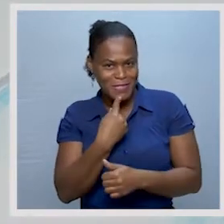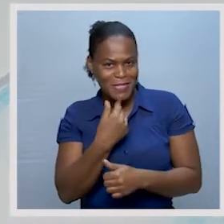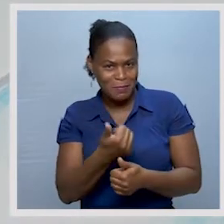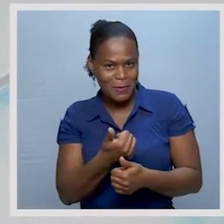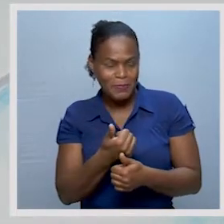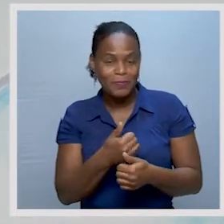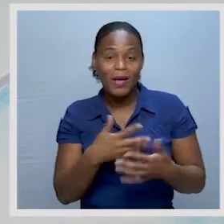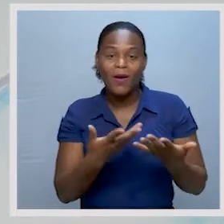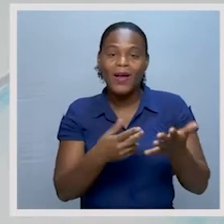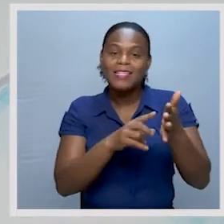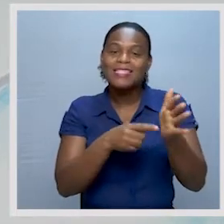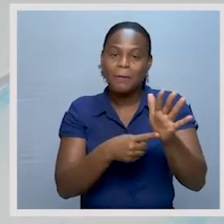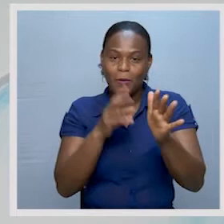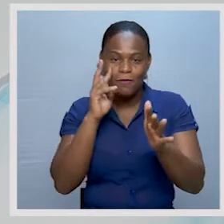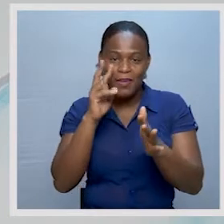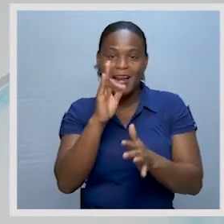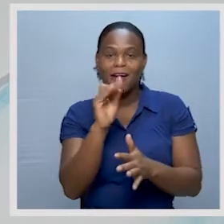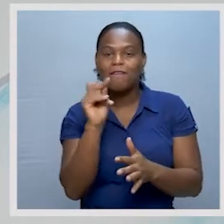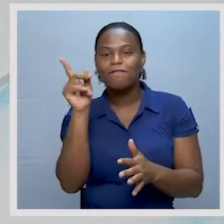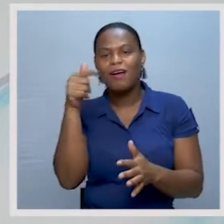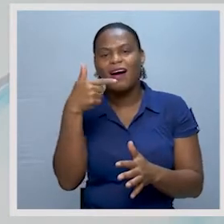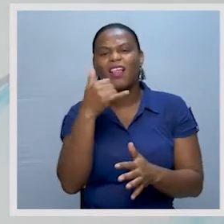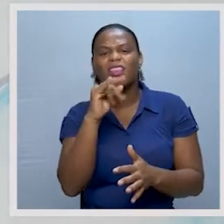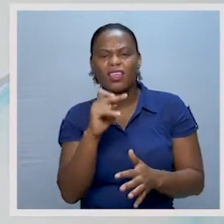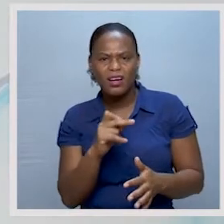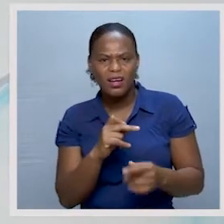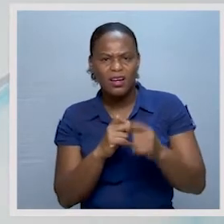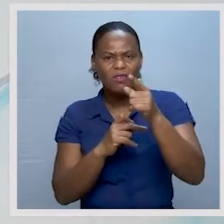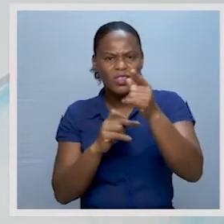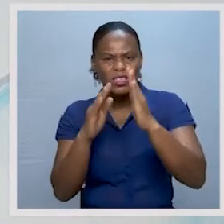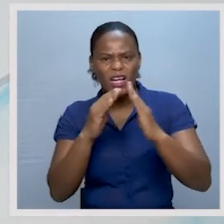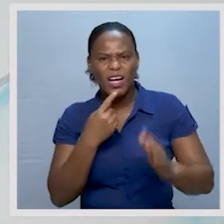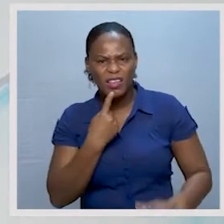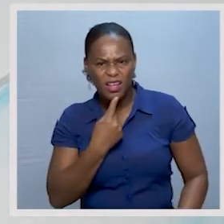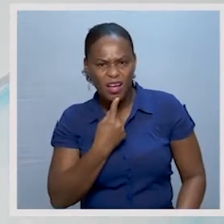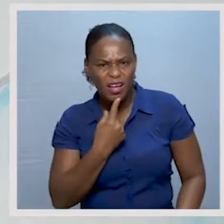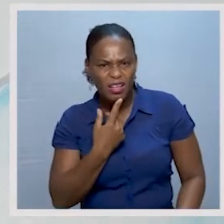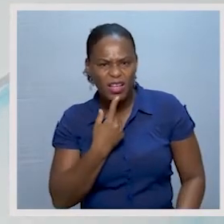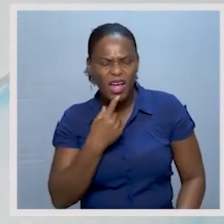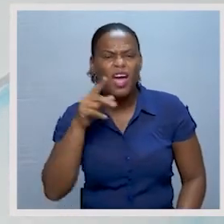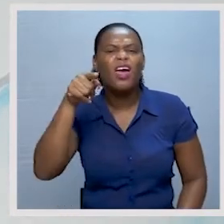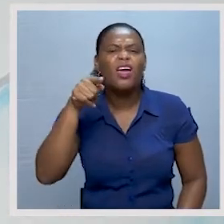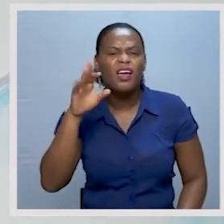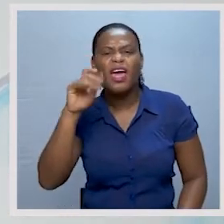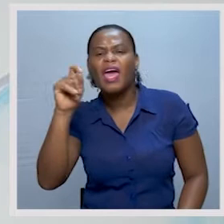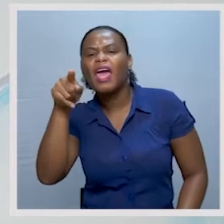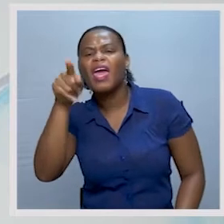estão a perceber. Vamos para um exemplo de fática. Vocês estão a entender ali em casa?